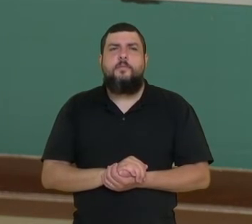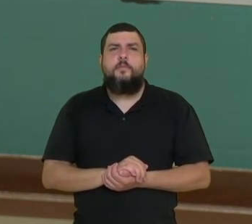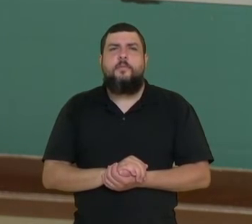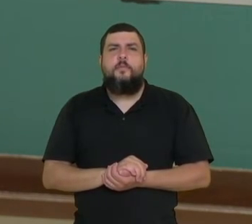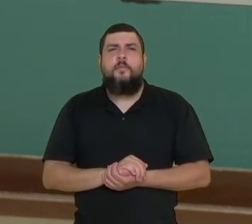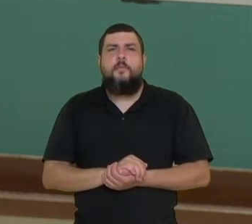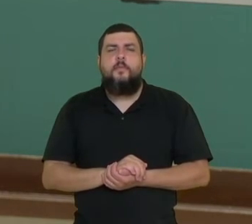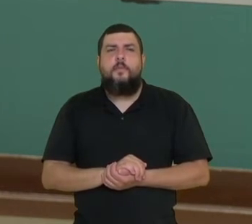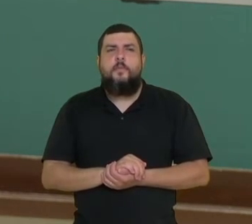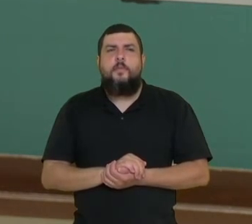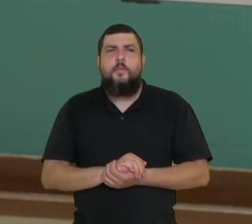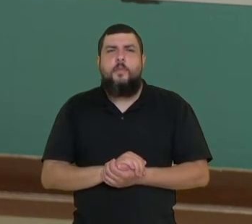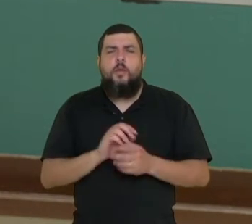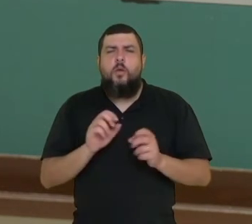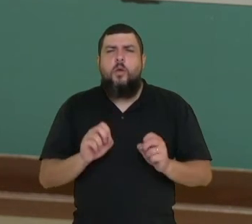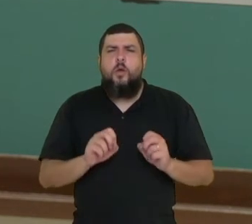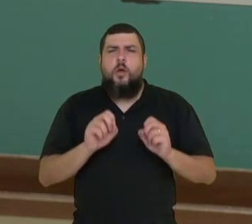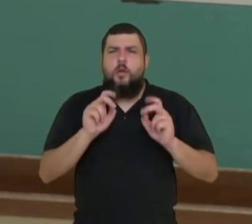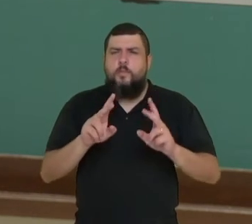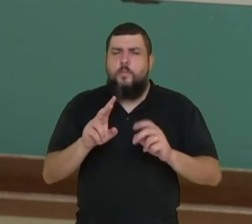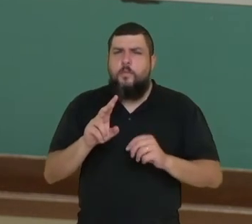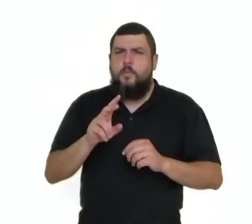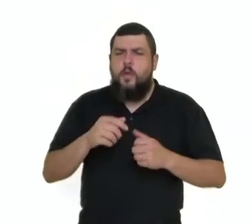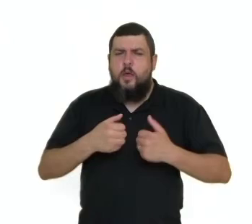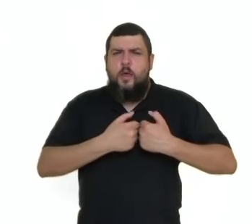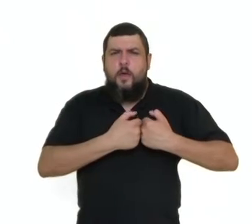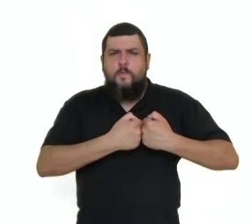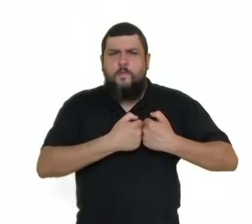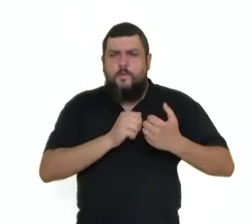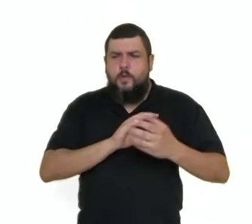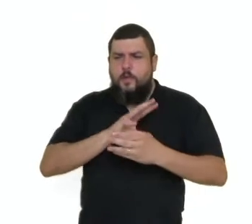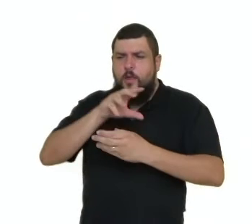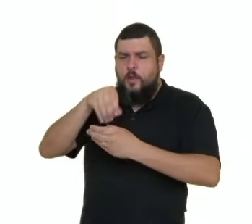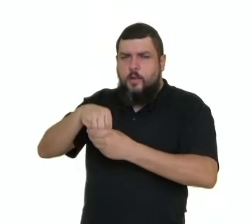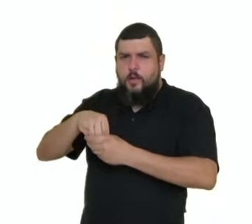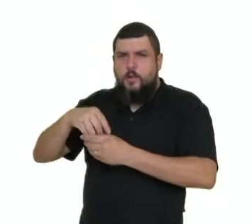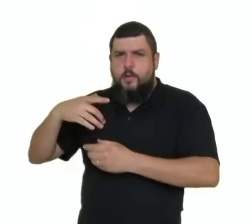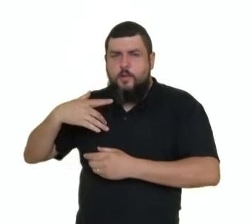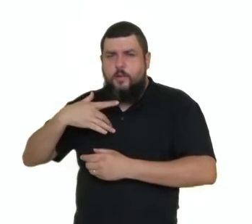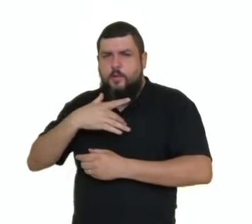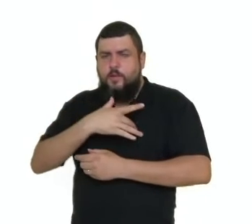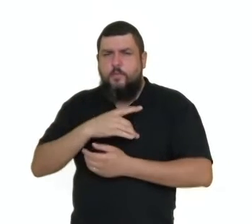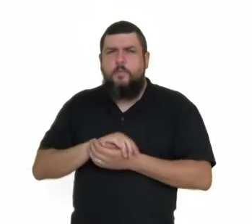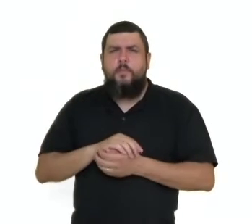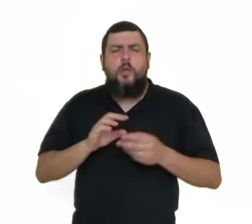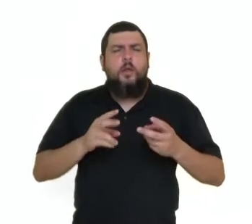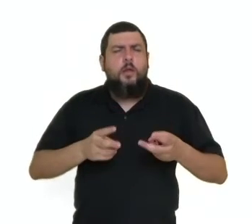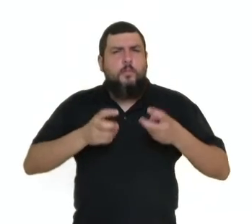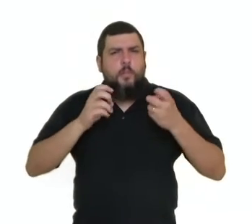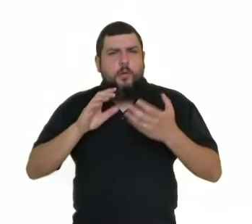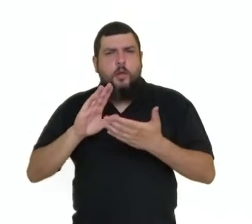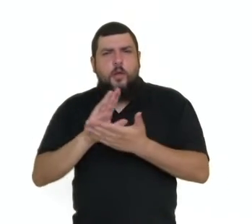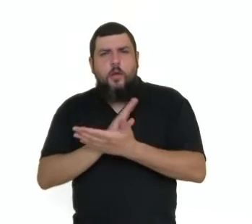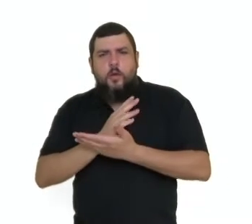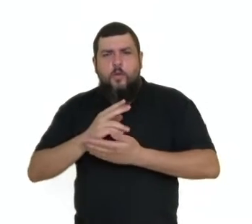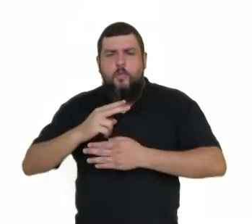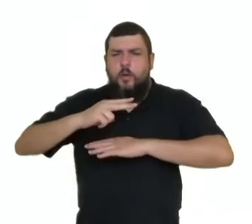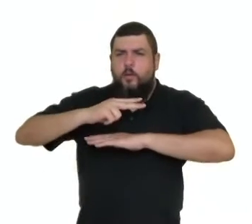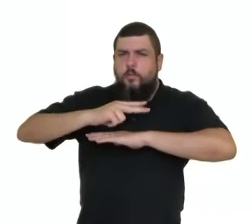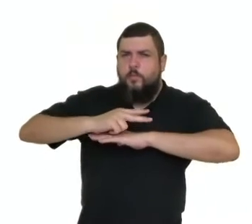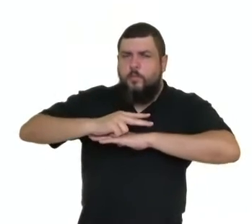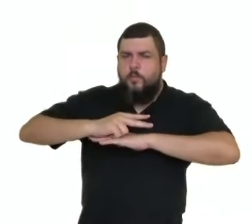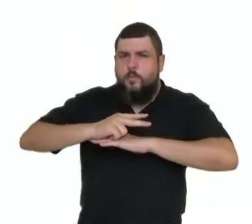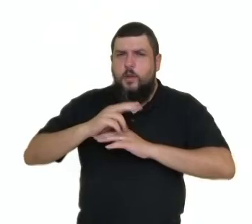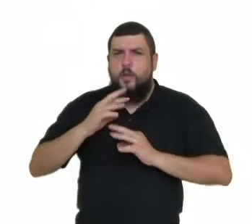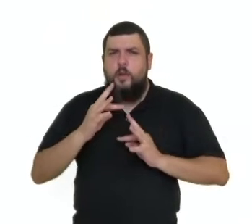aqui. Física aplicada à saúde. Já notou que em academias de ginástica e clínicas de fisioterapia existem equipamentos que